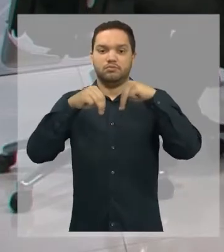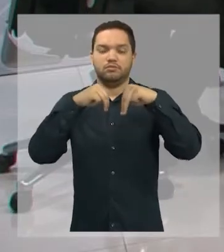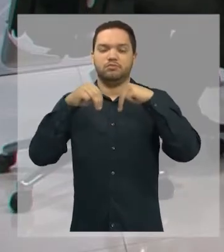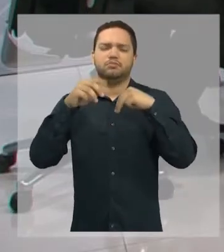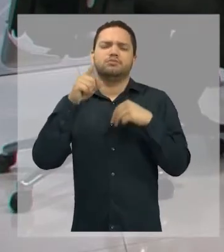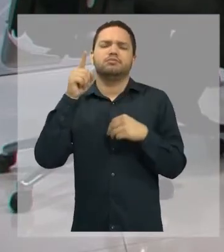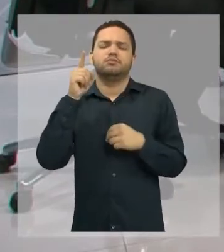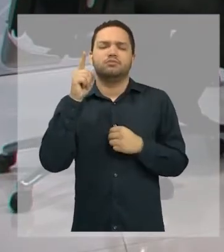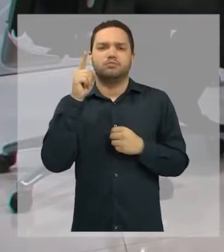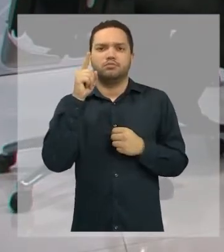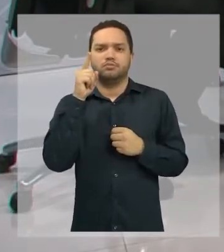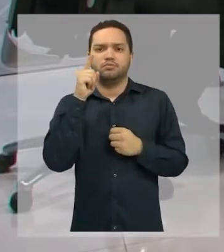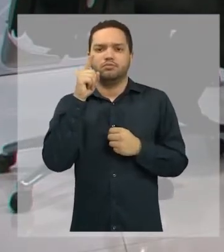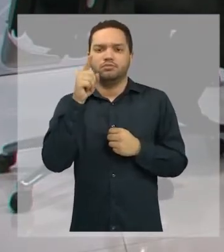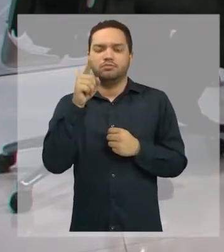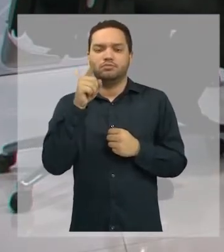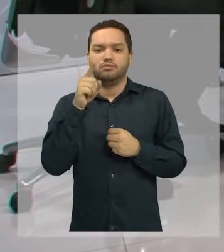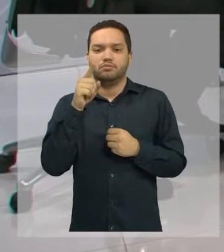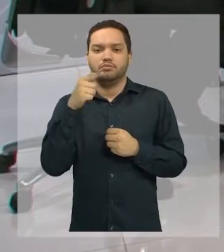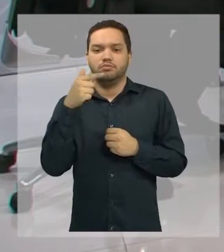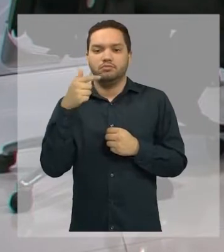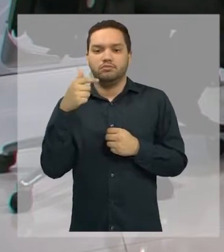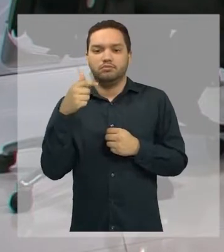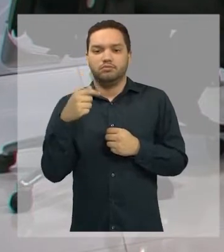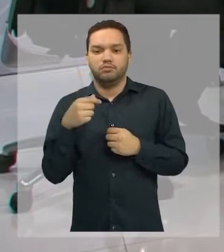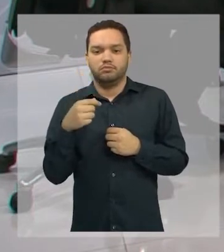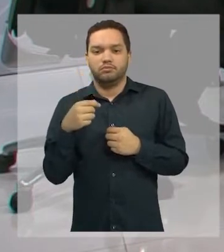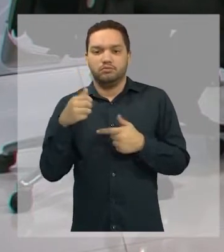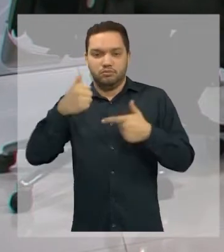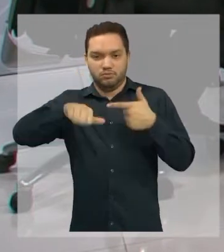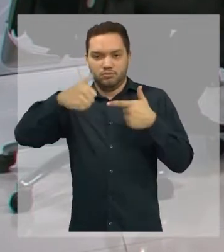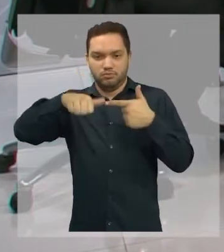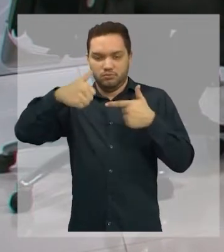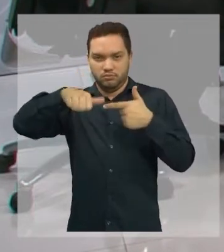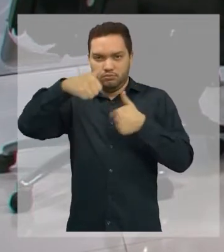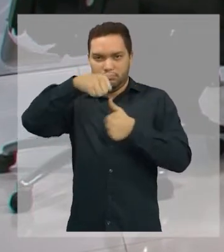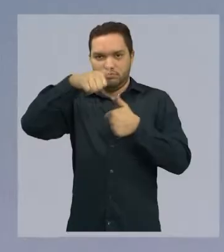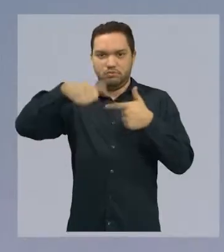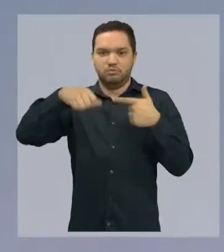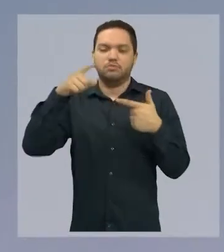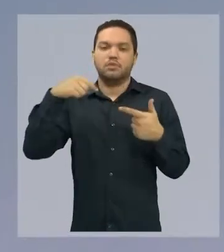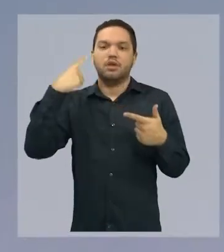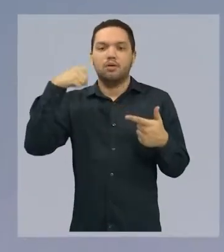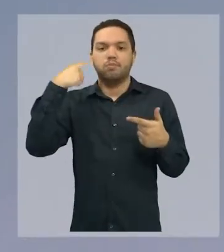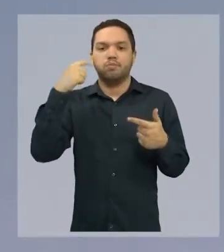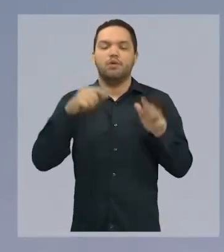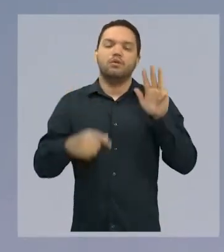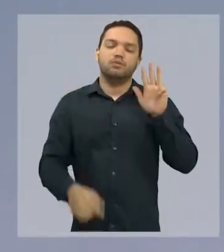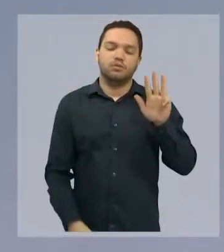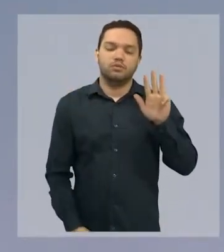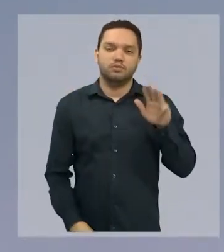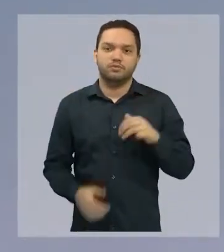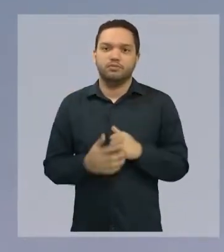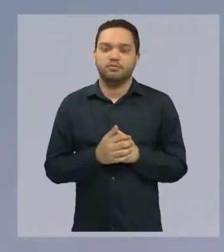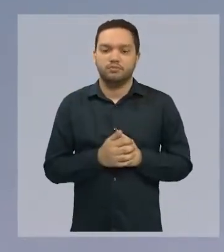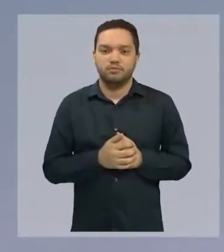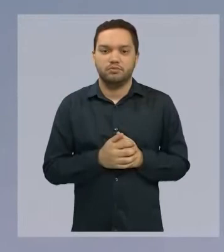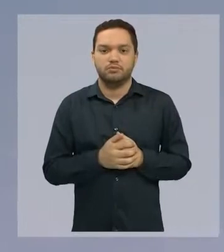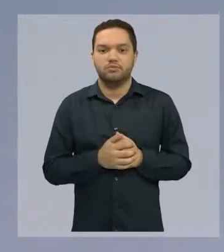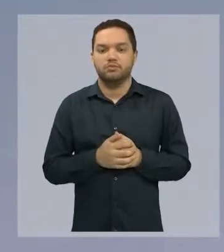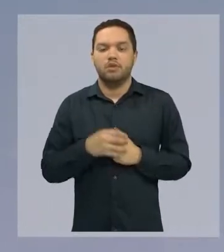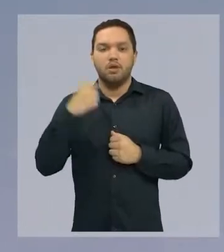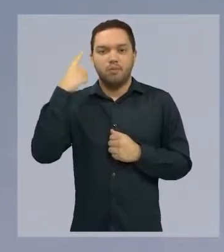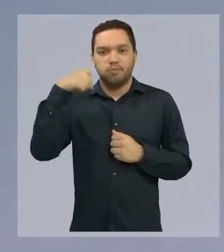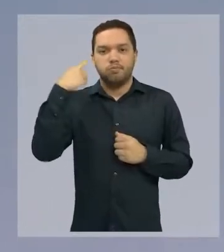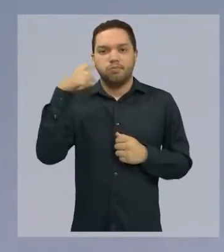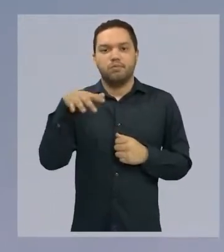por exemplo, a lei, a segunda instância? Será que ele foi o advogado do Lula? Ele foi advogado